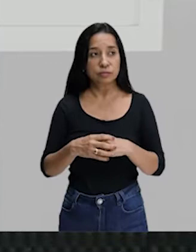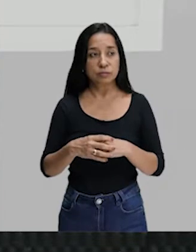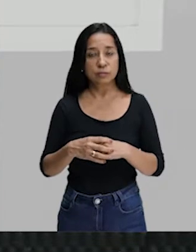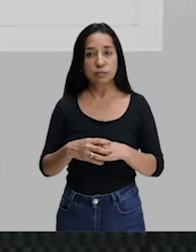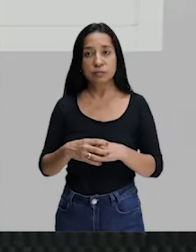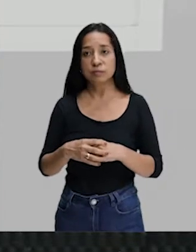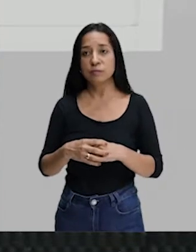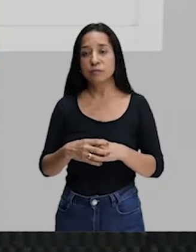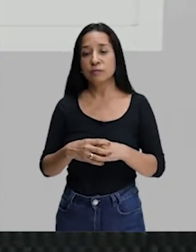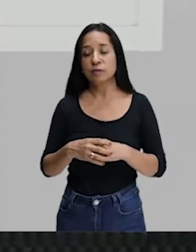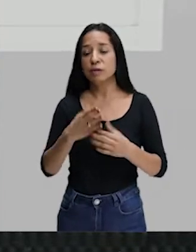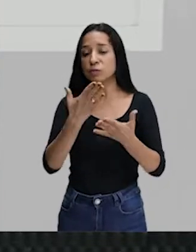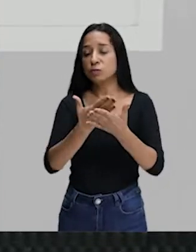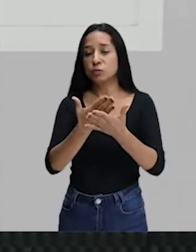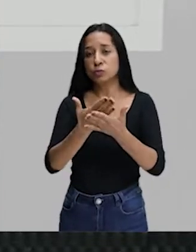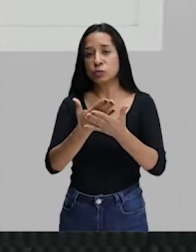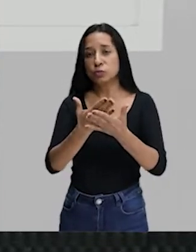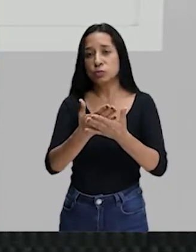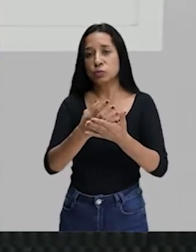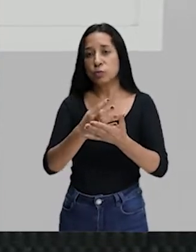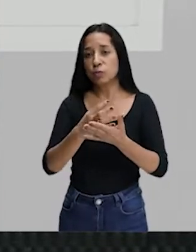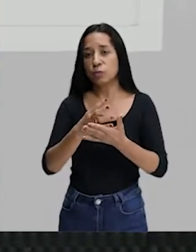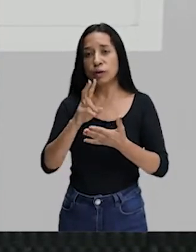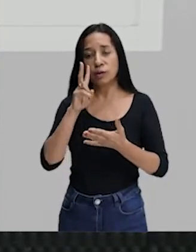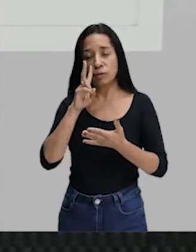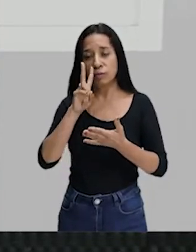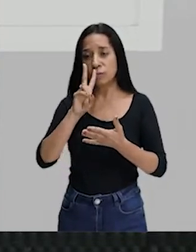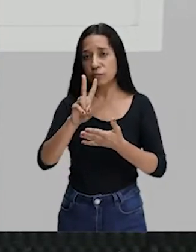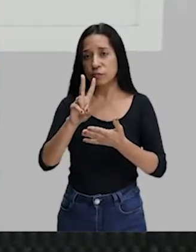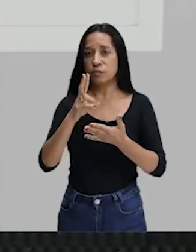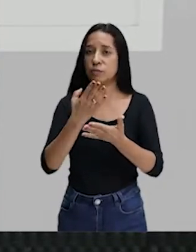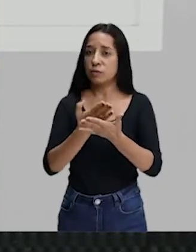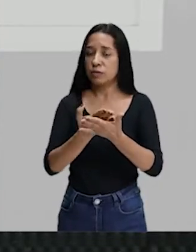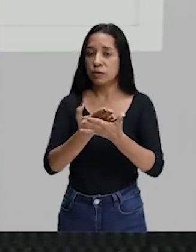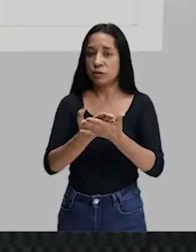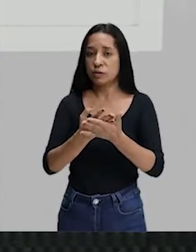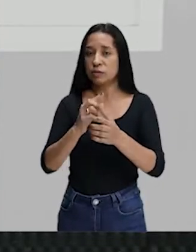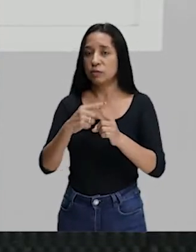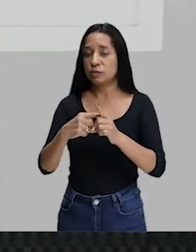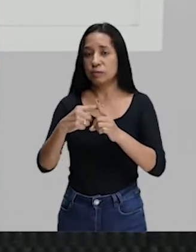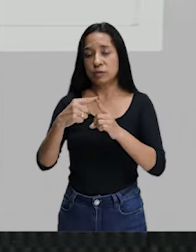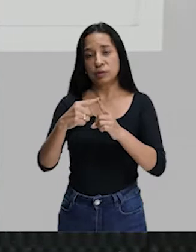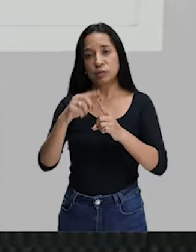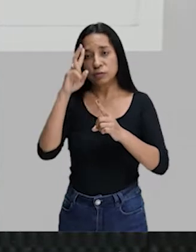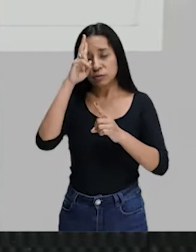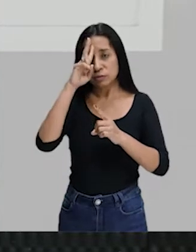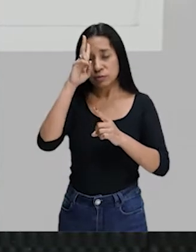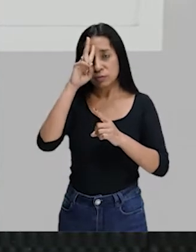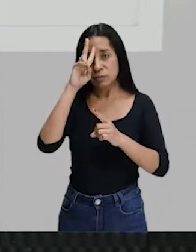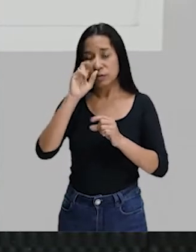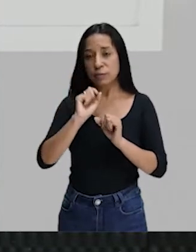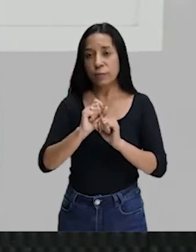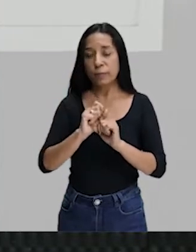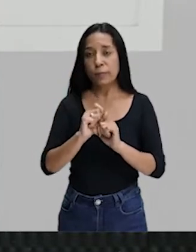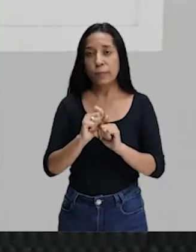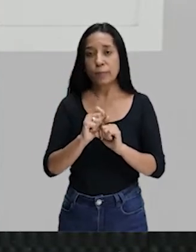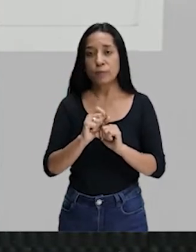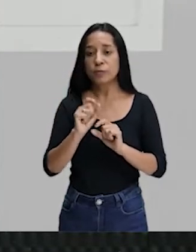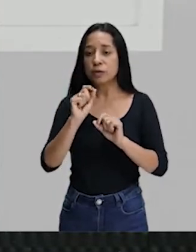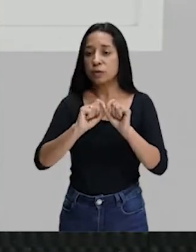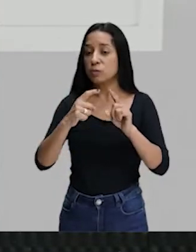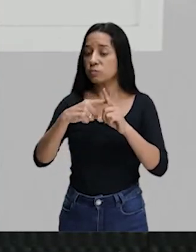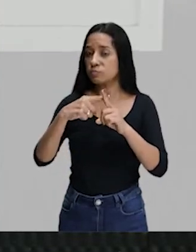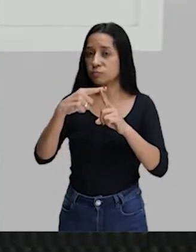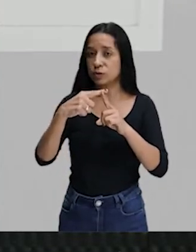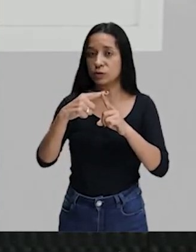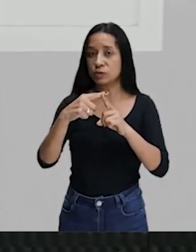Você que viu a aula sobre temperatura, você deve lembrar que